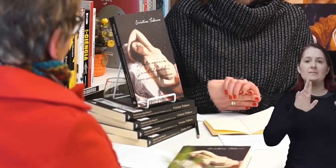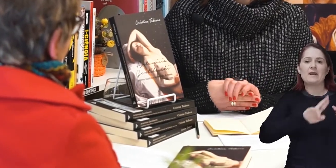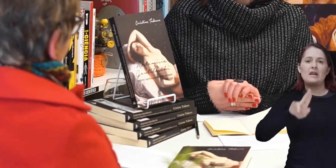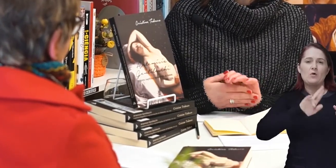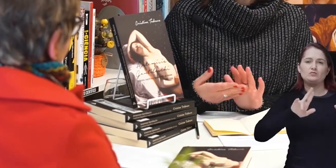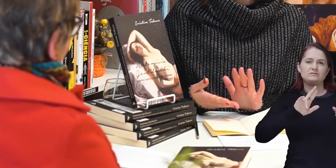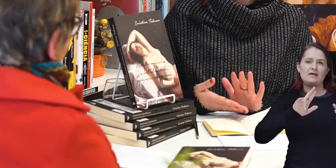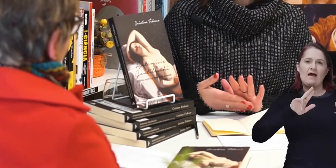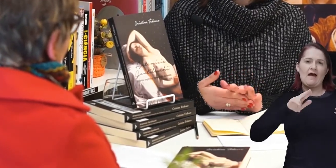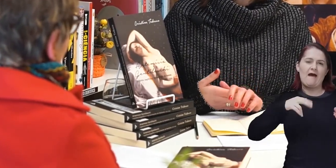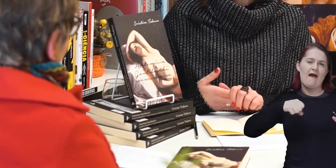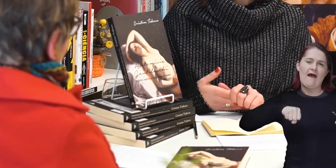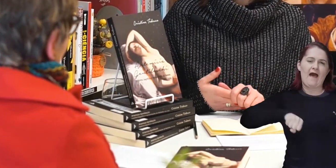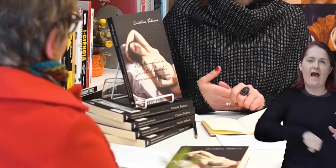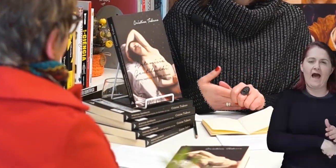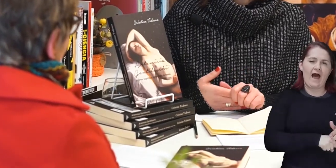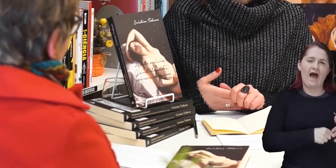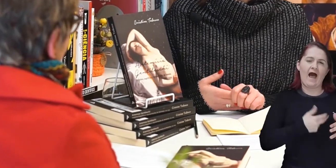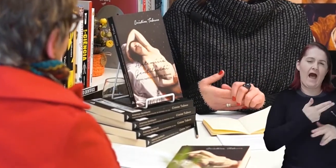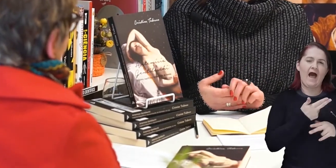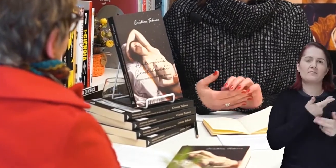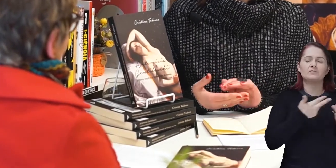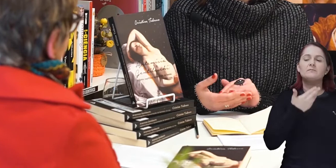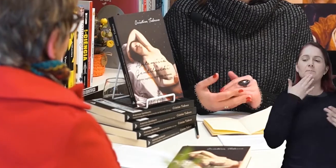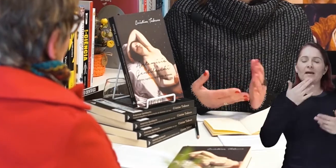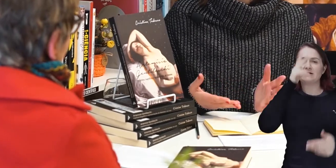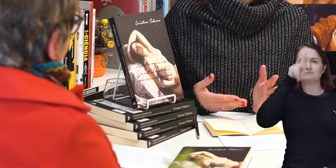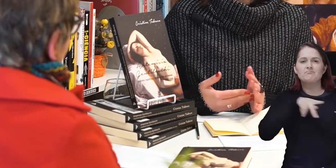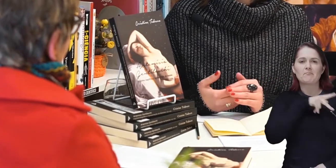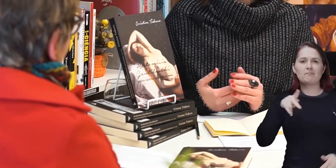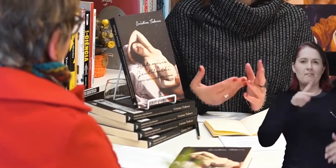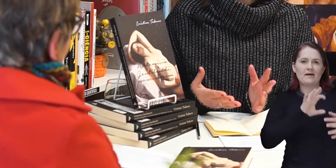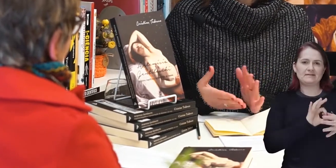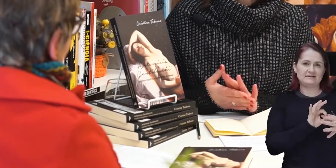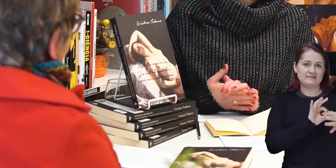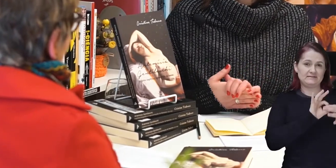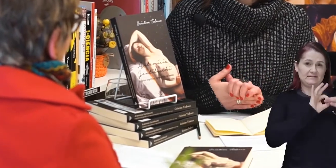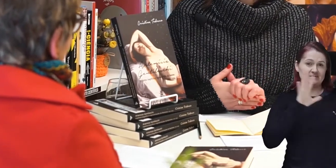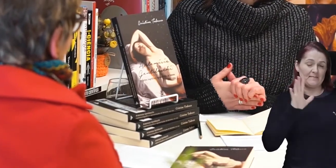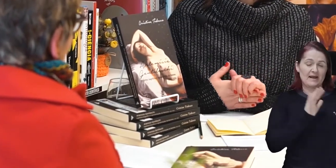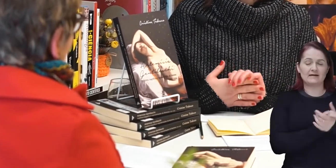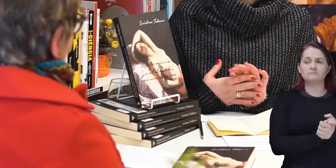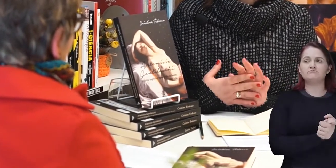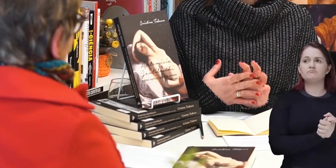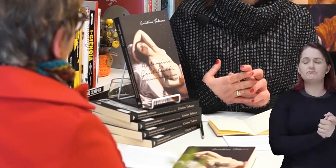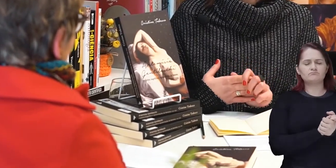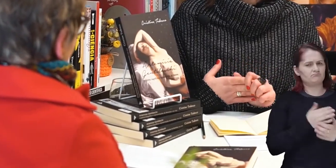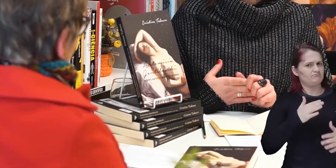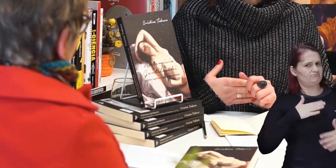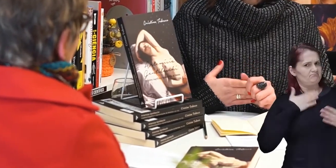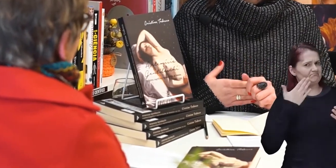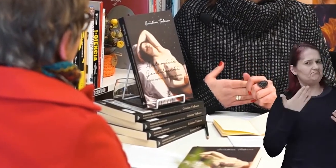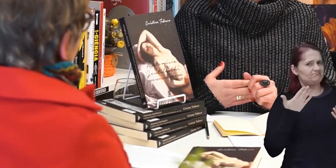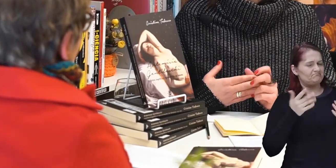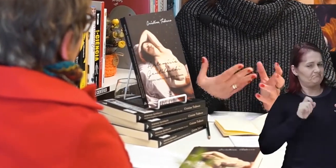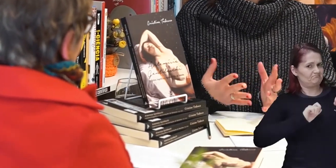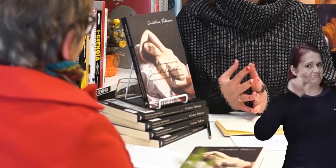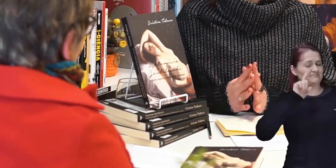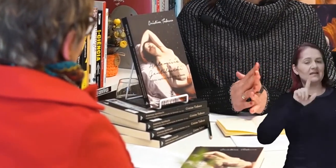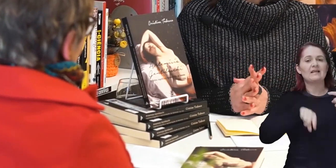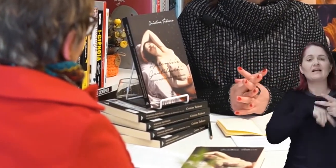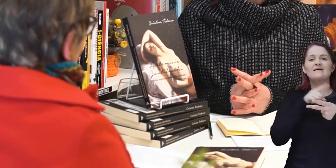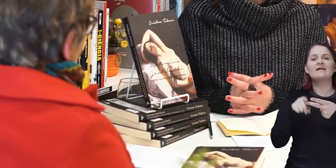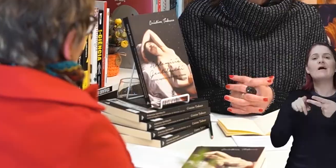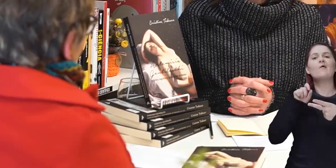arma para um pároco local de Nápoles, que era um religioso, um padre, enfim, né, nos termos mais contemporâneos. Então isso